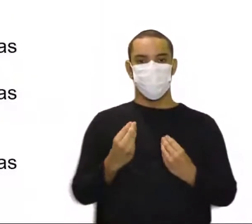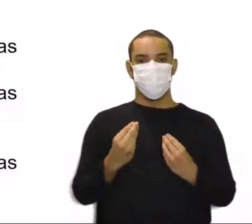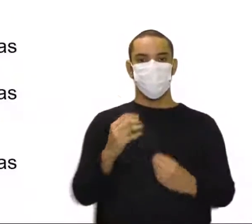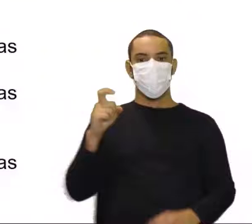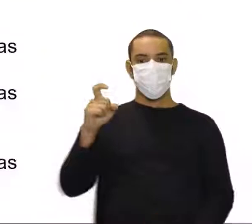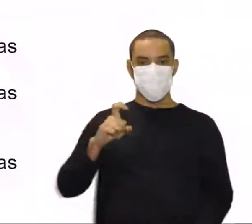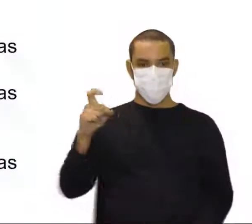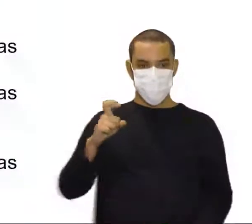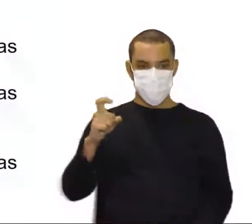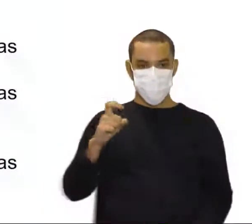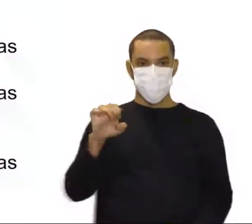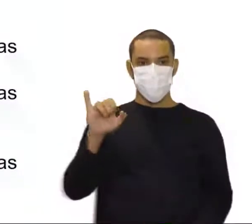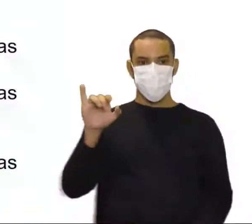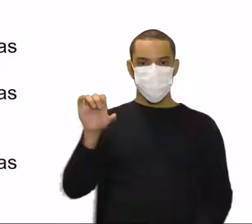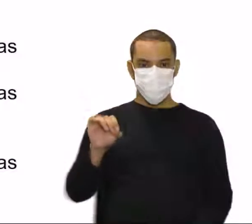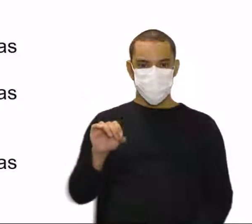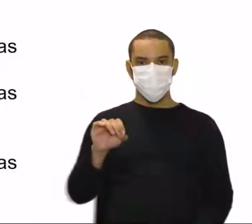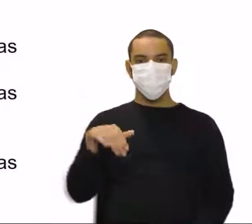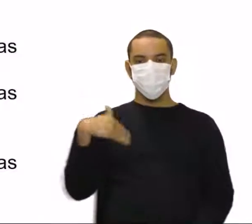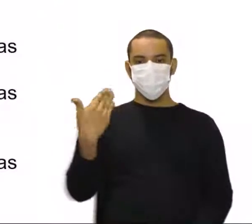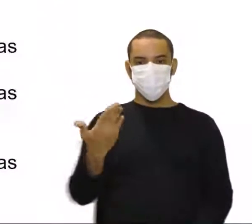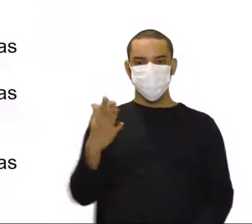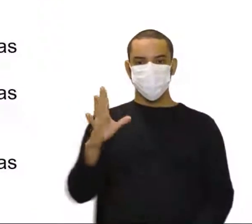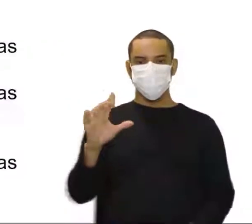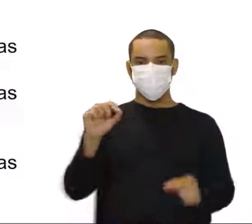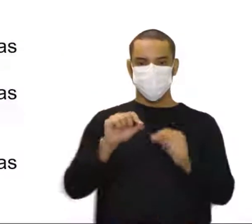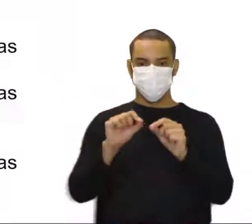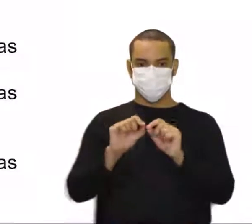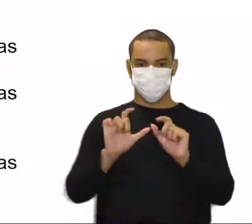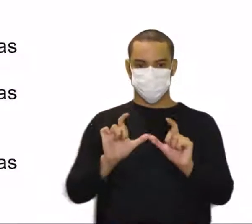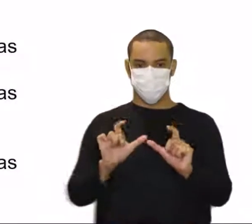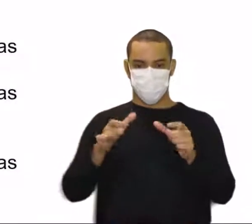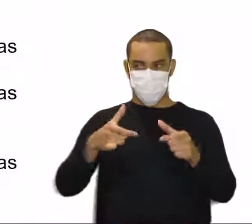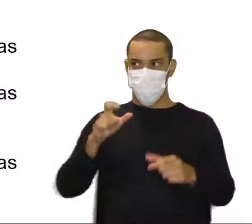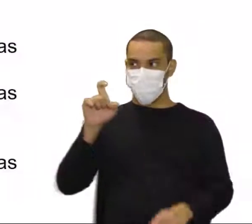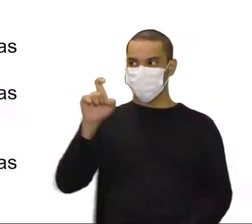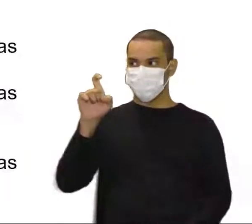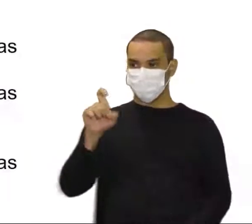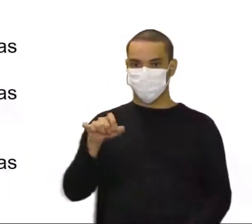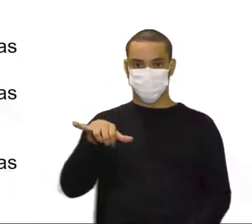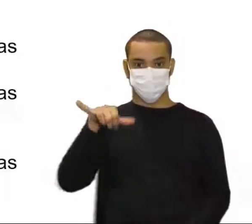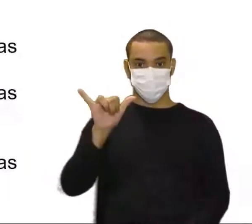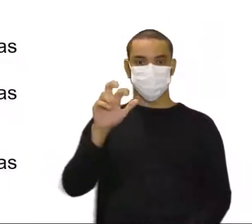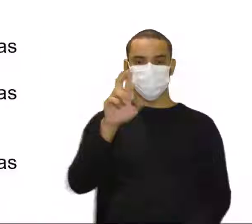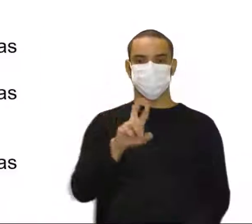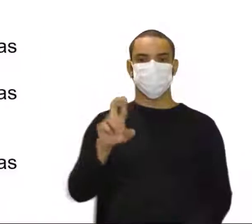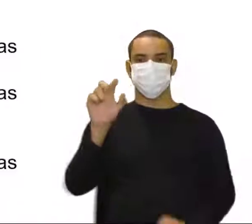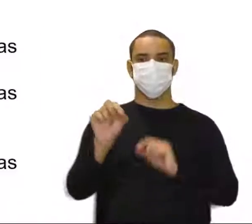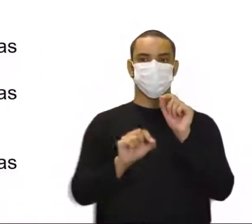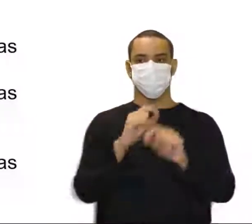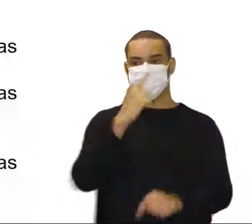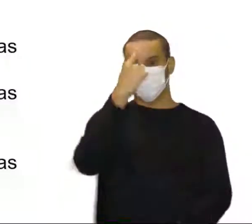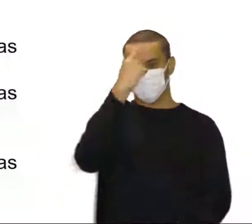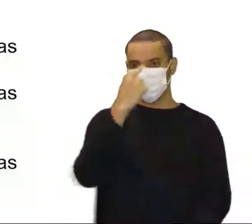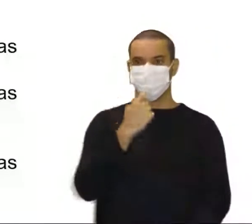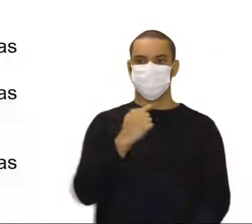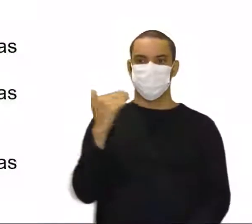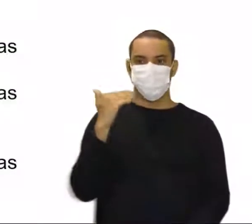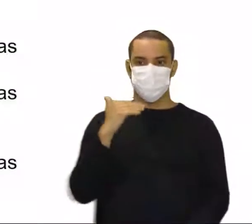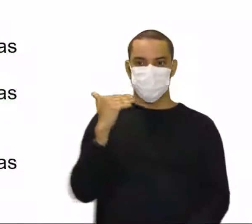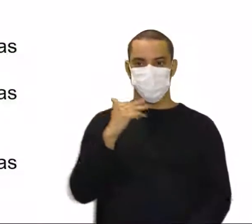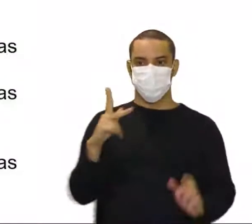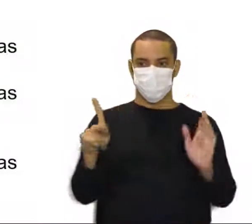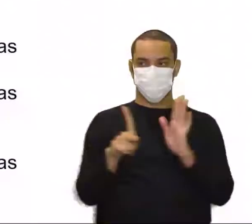X. Um anel circular é posicionado no plano XY e observa-se o perfil de distorção